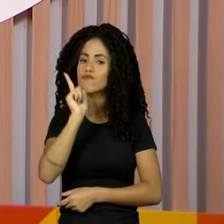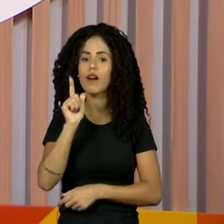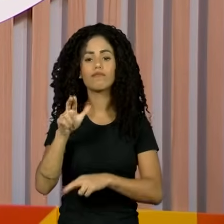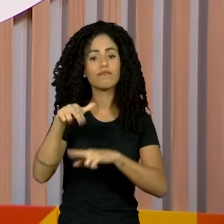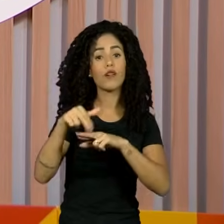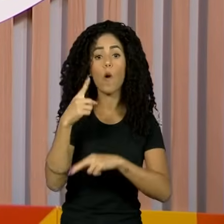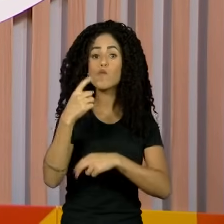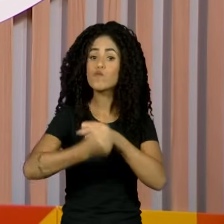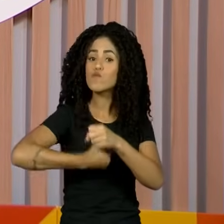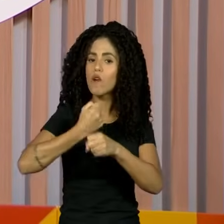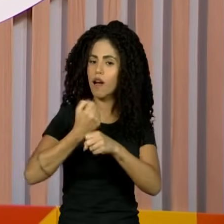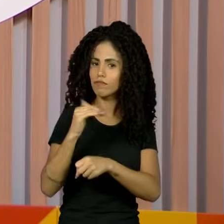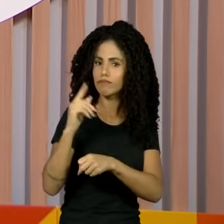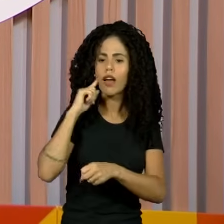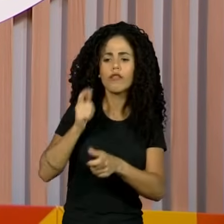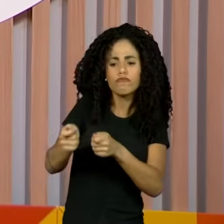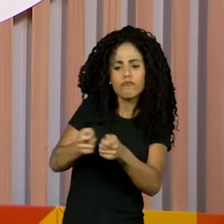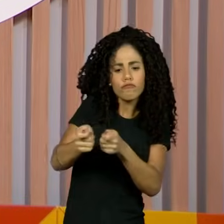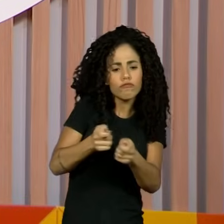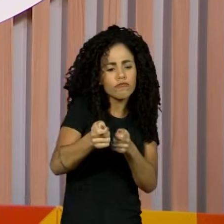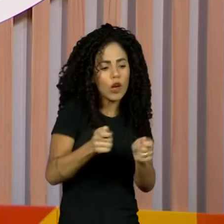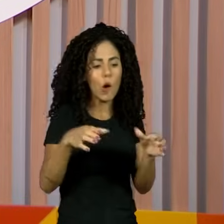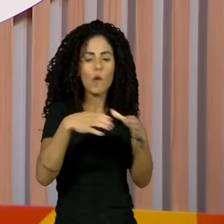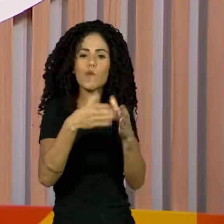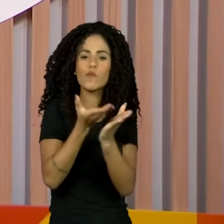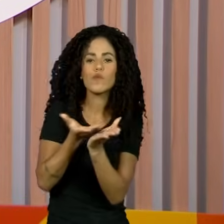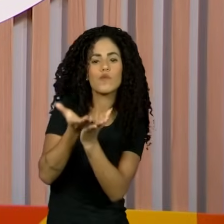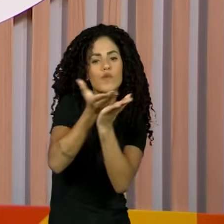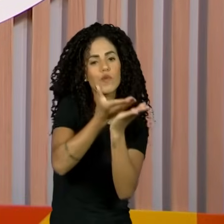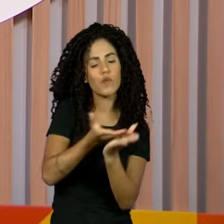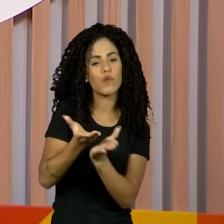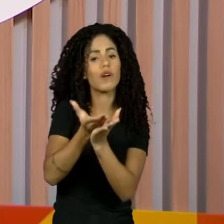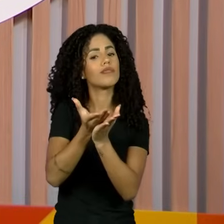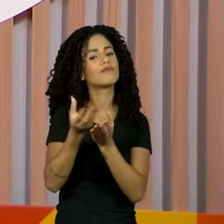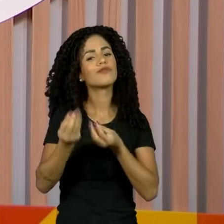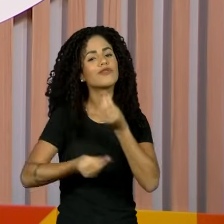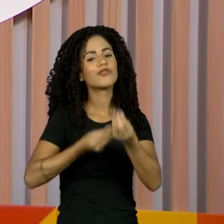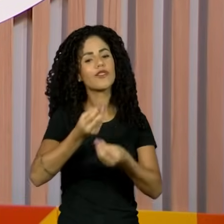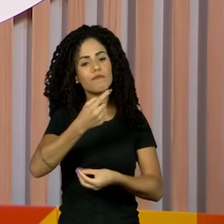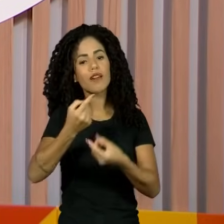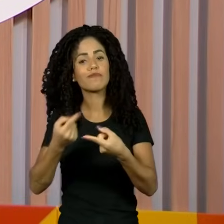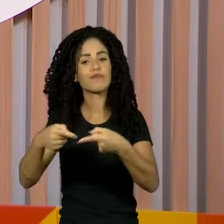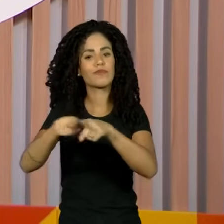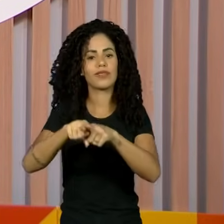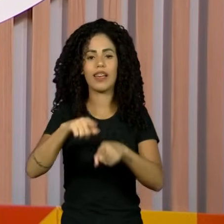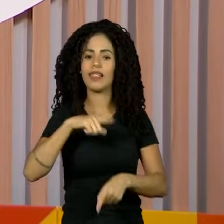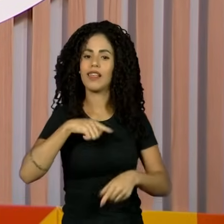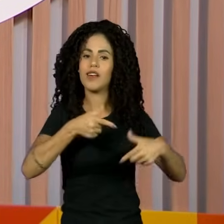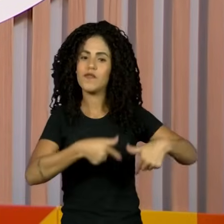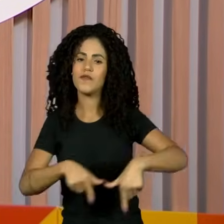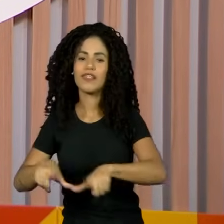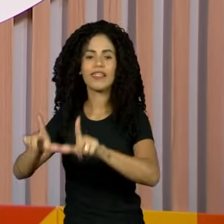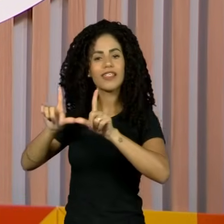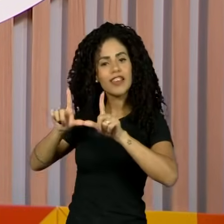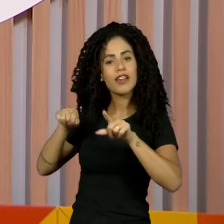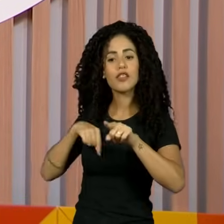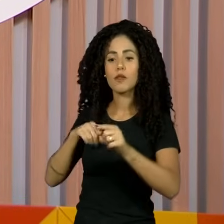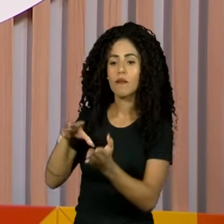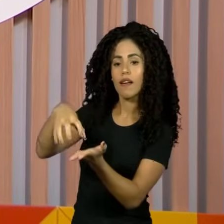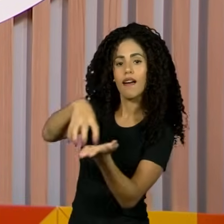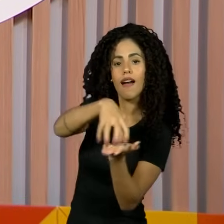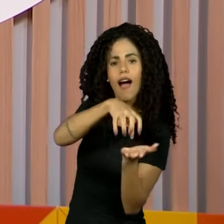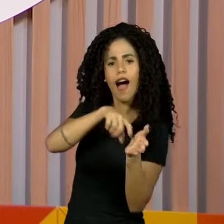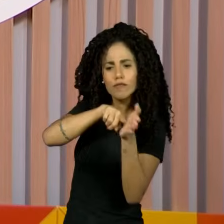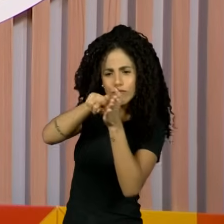ano e meio e coordenou o grupo de estudos Escrevivências, que é uma parceria entre o Itaú Cultural e o Instituto de